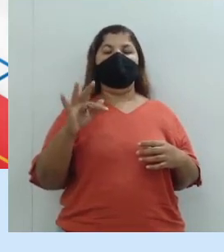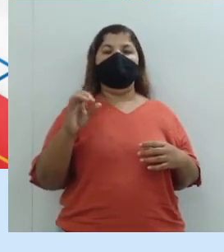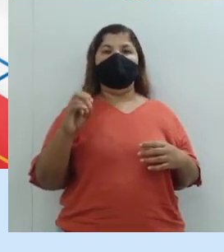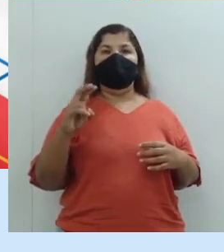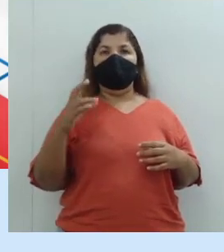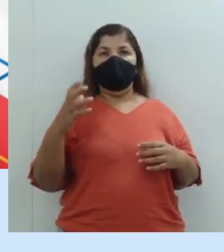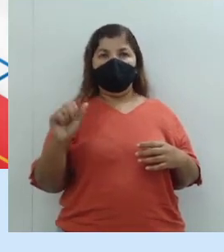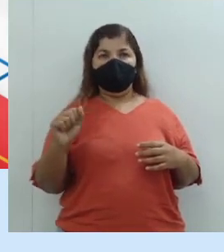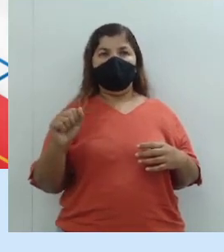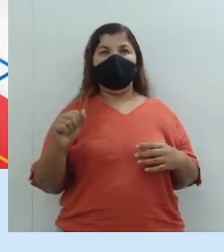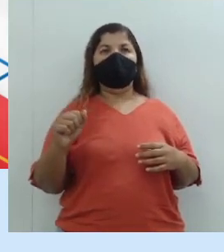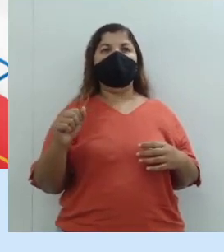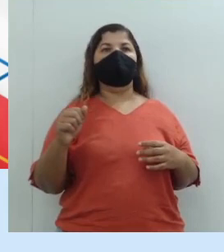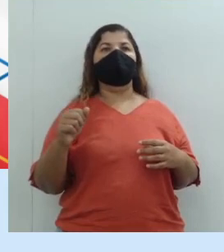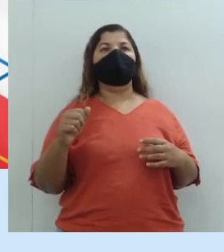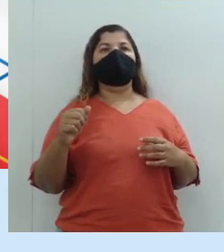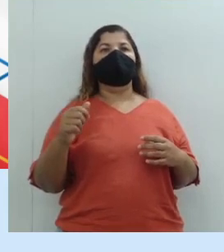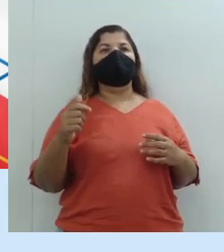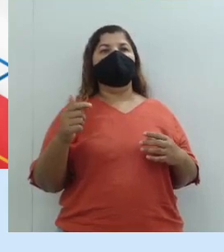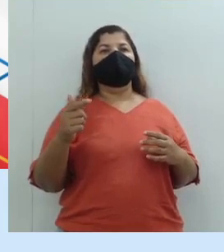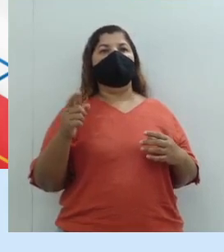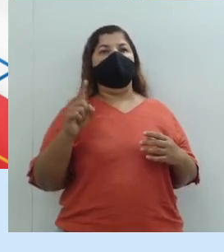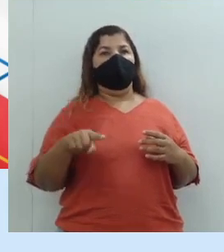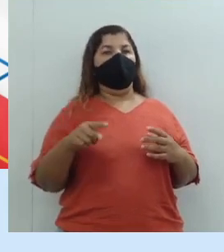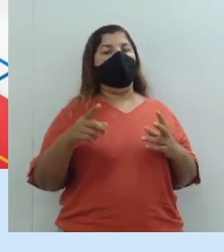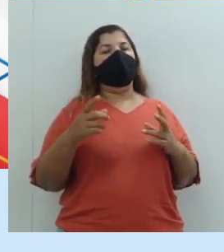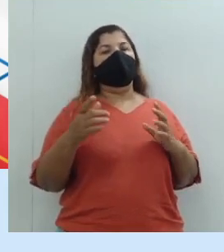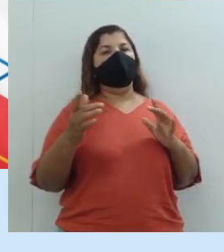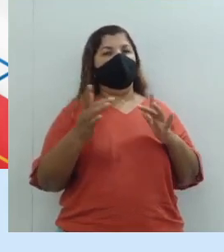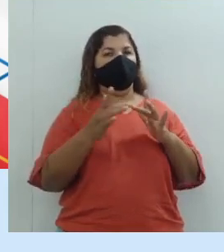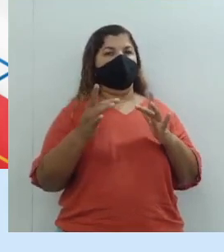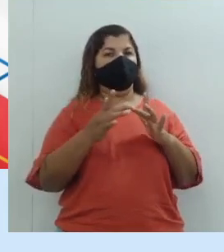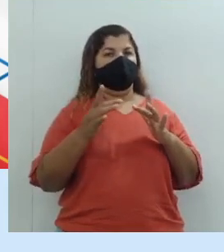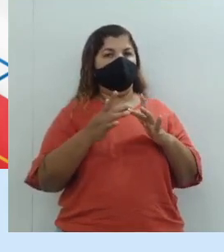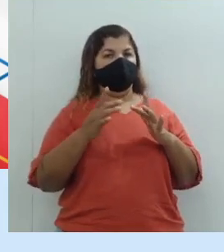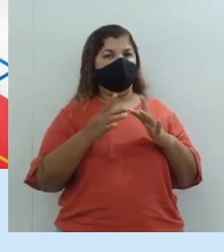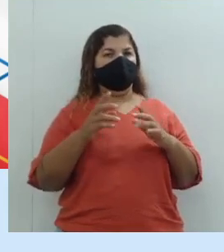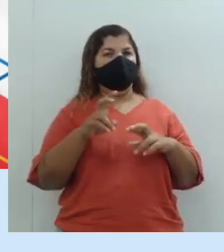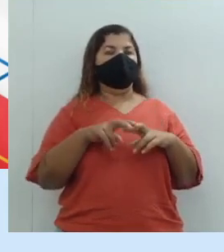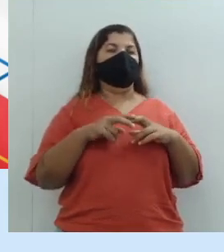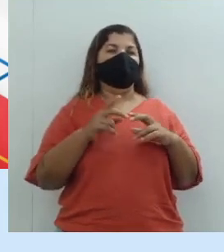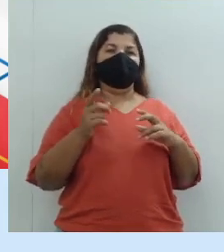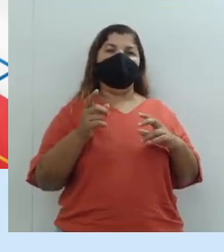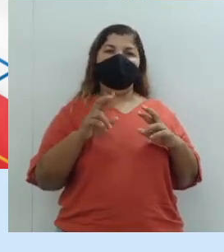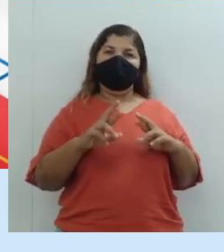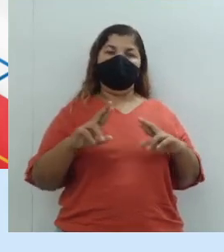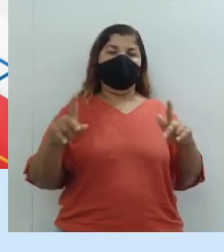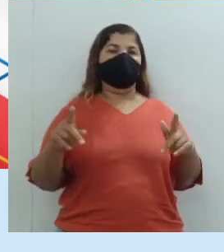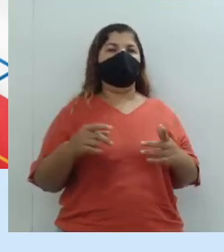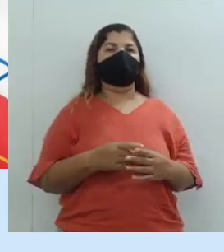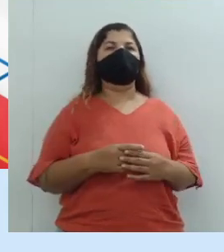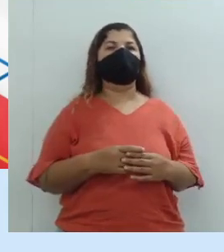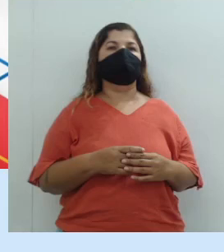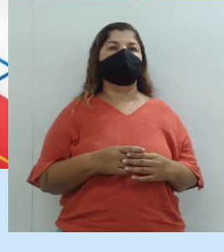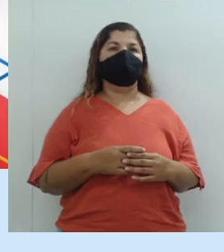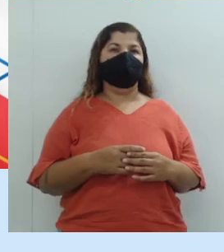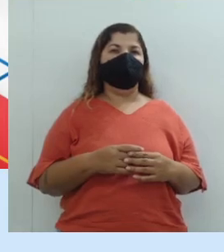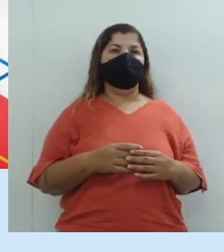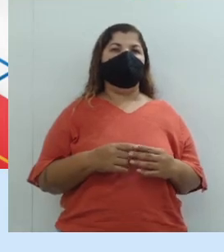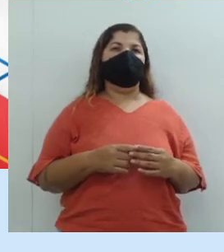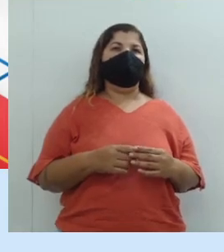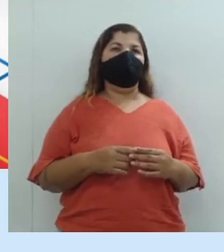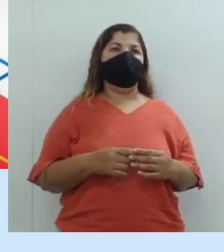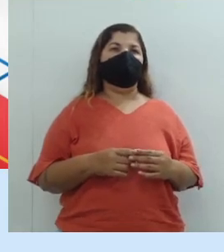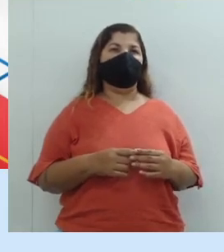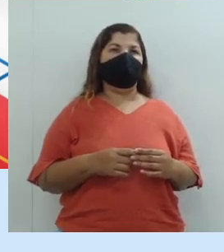aí, elas, para complementar, né, para a gente ter certeza que não são exemplos de força, ação e reação. Não é esse par de